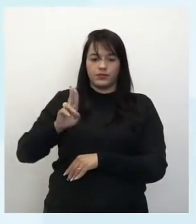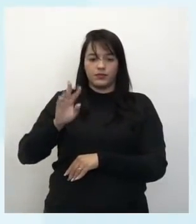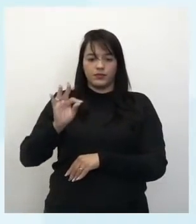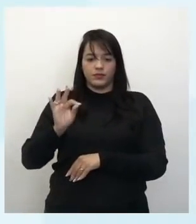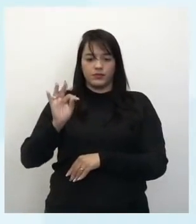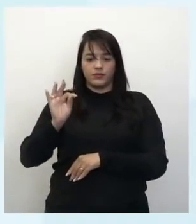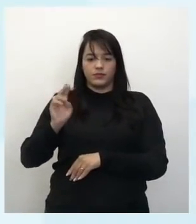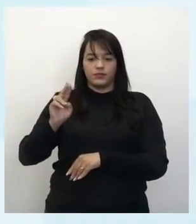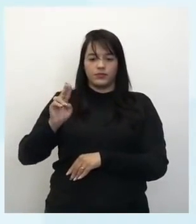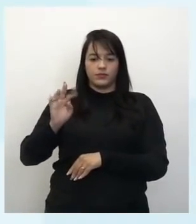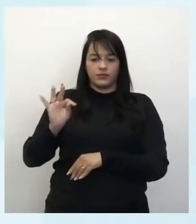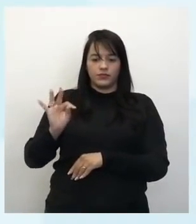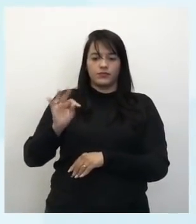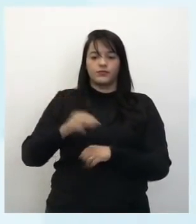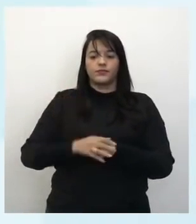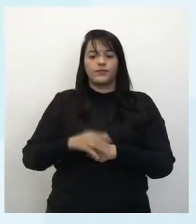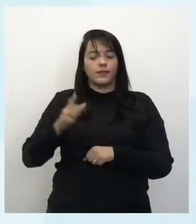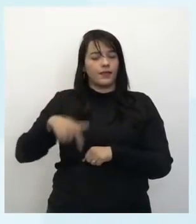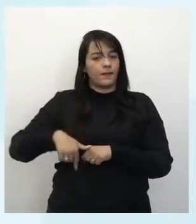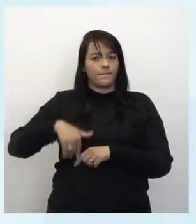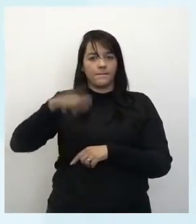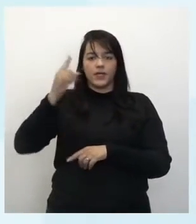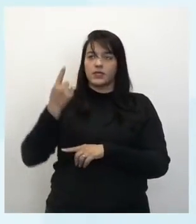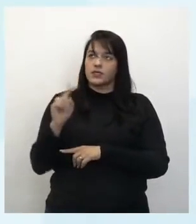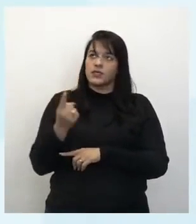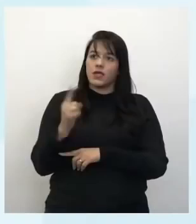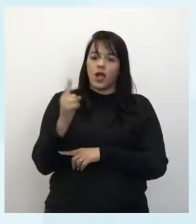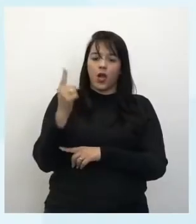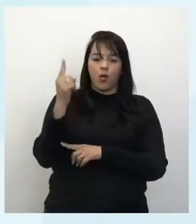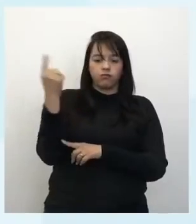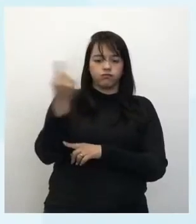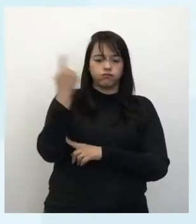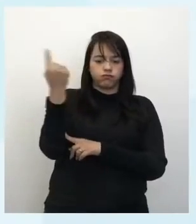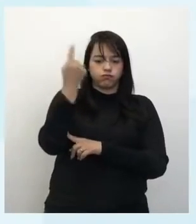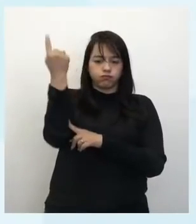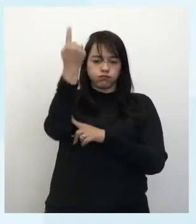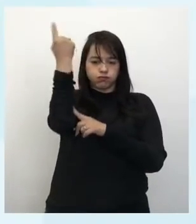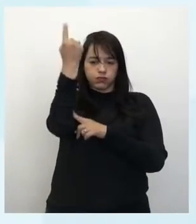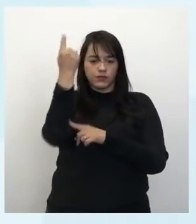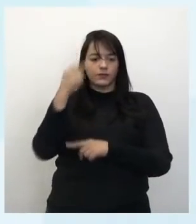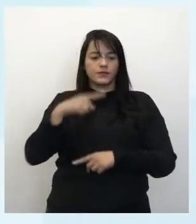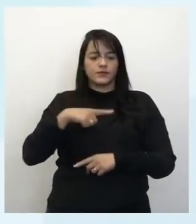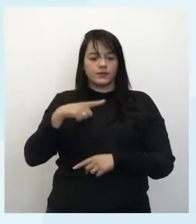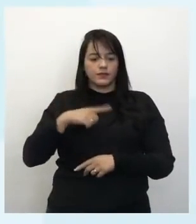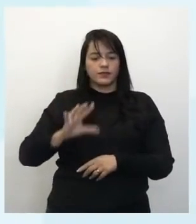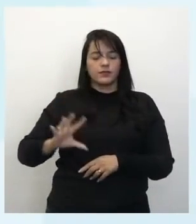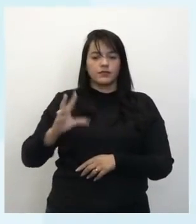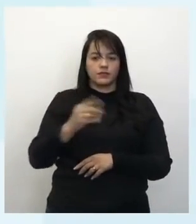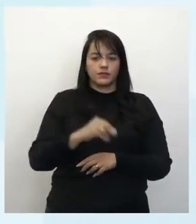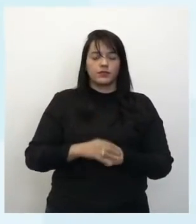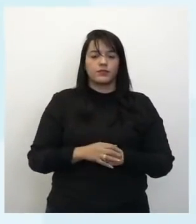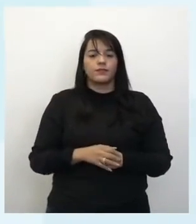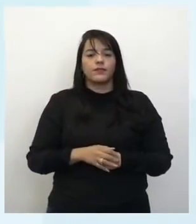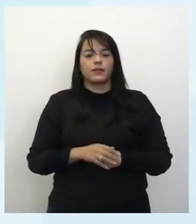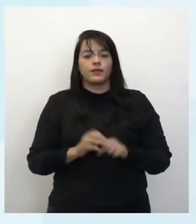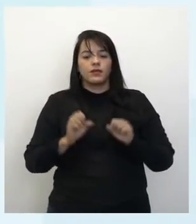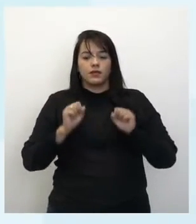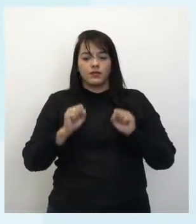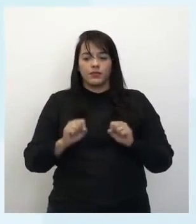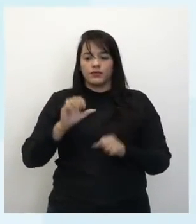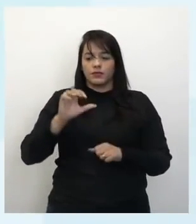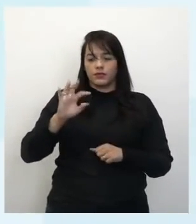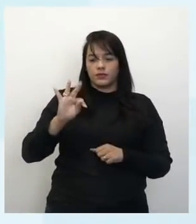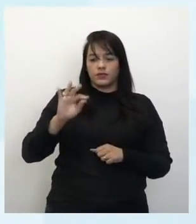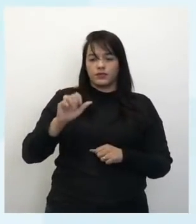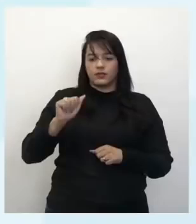mais alta da Austrália. Podia ser highest ou tallest, tanto faz. Então, tallest, mais